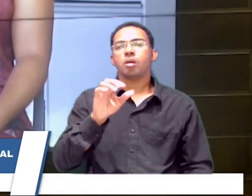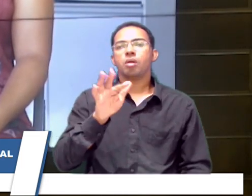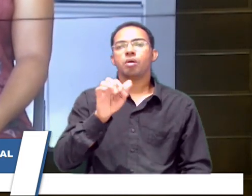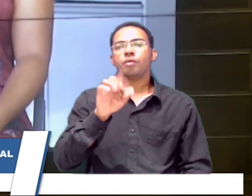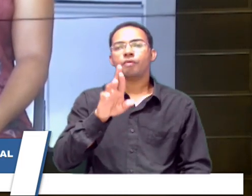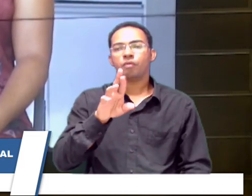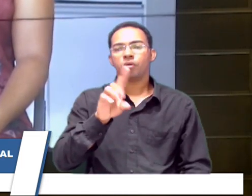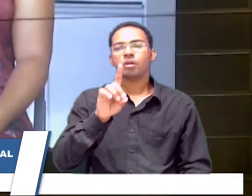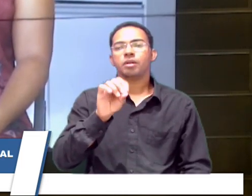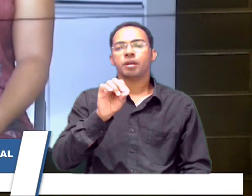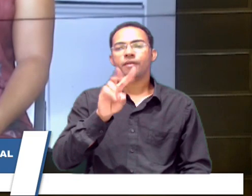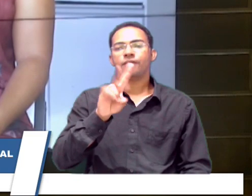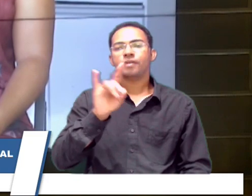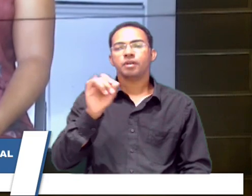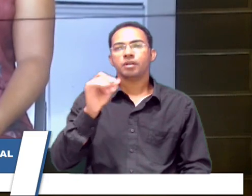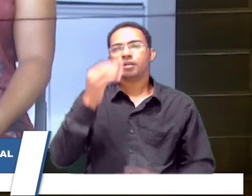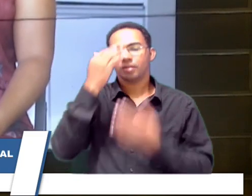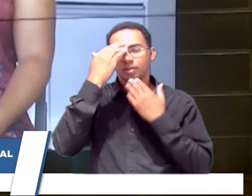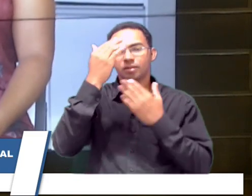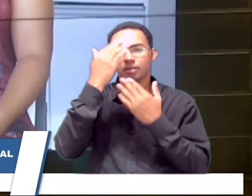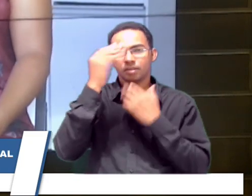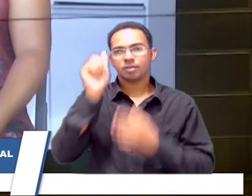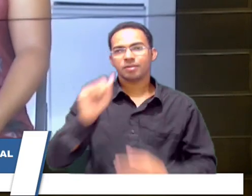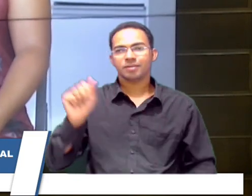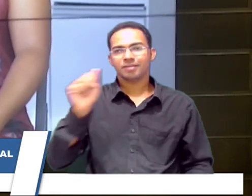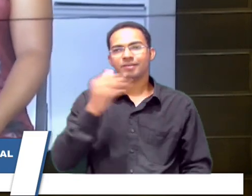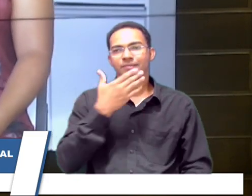nos ajuda. Muito obrigada por chorar.